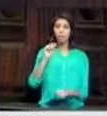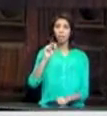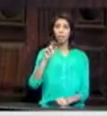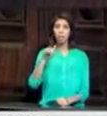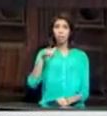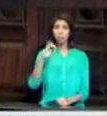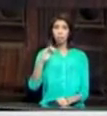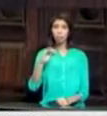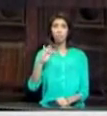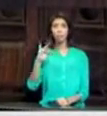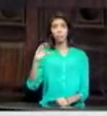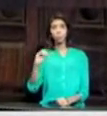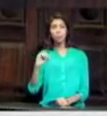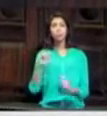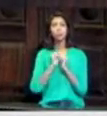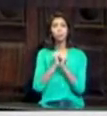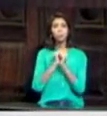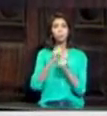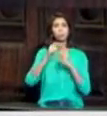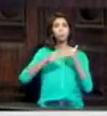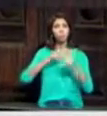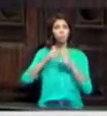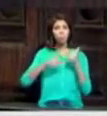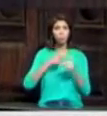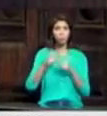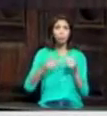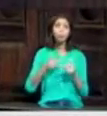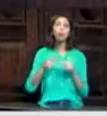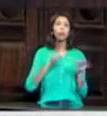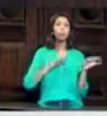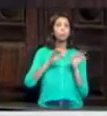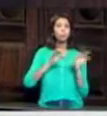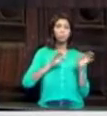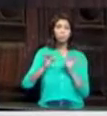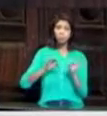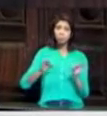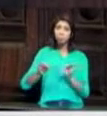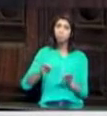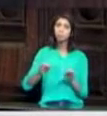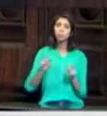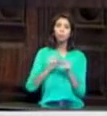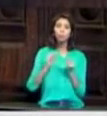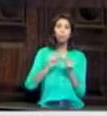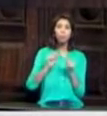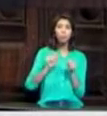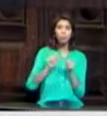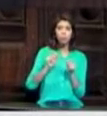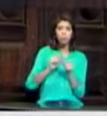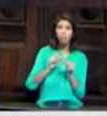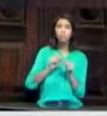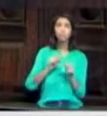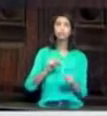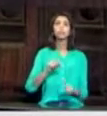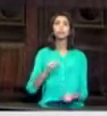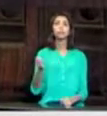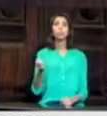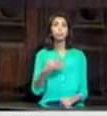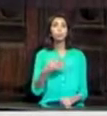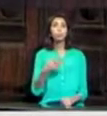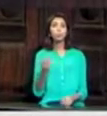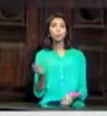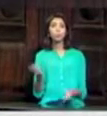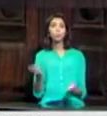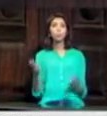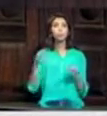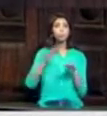trabalhou lado a lado com Darcy Ribeiro no projeto de formulação e implementação dos Centros Integrados de